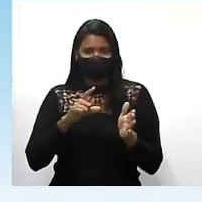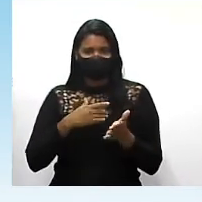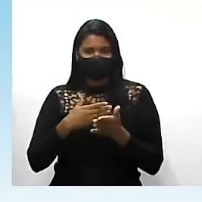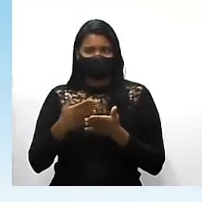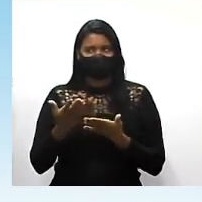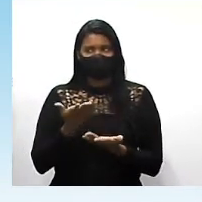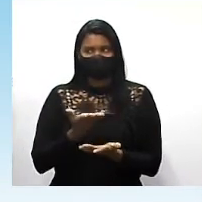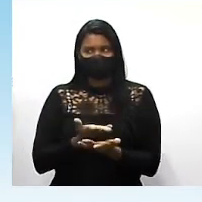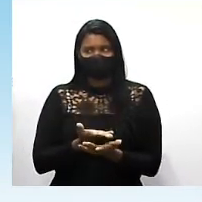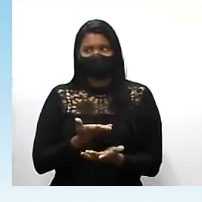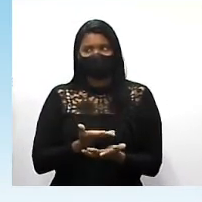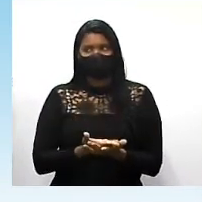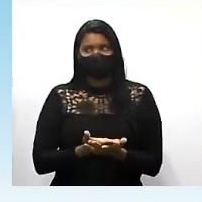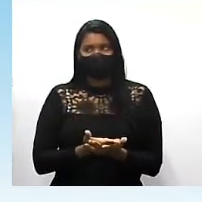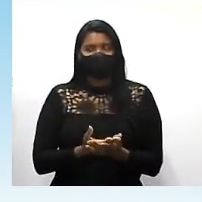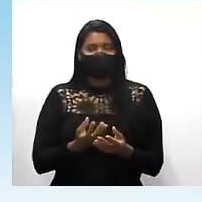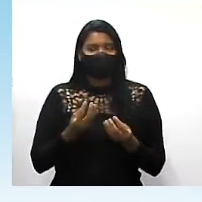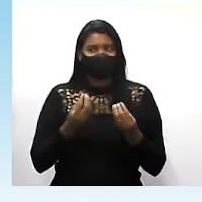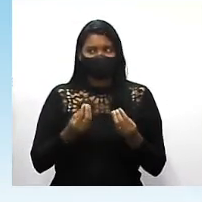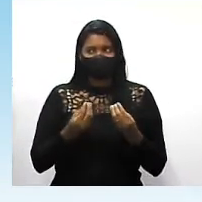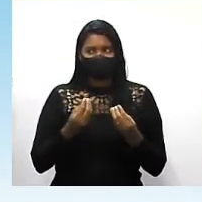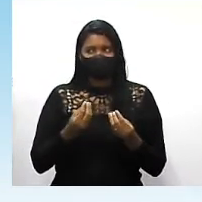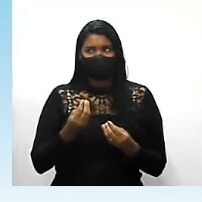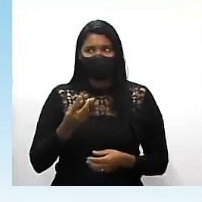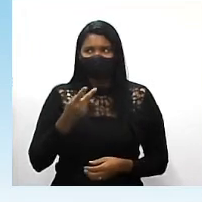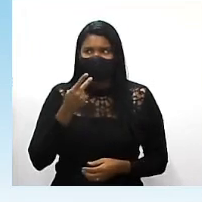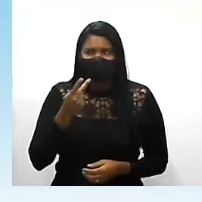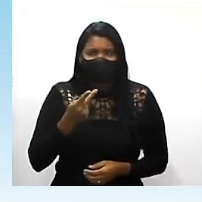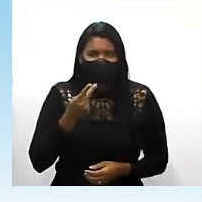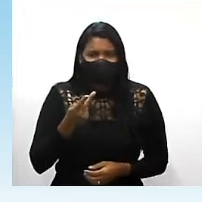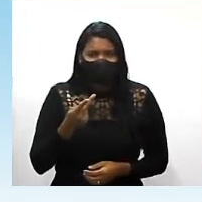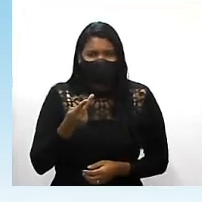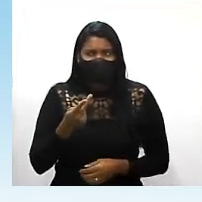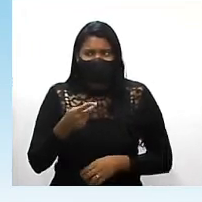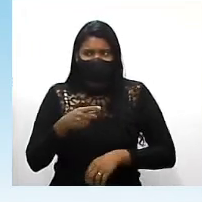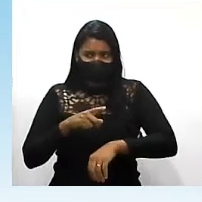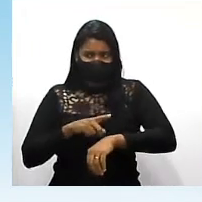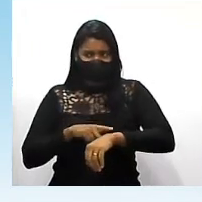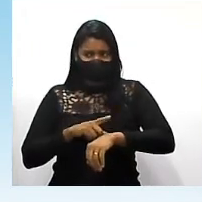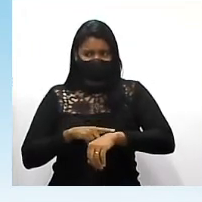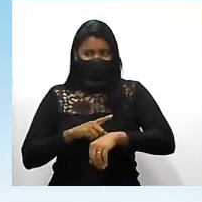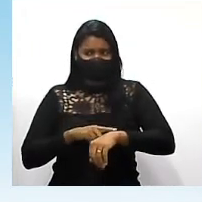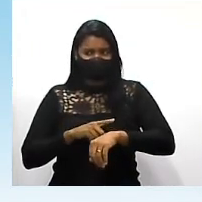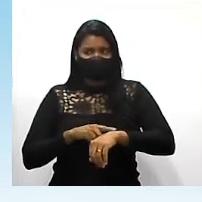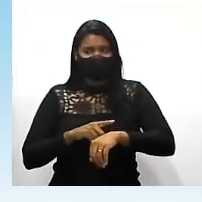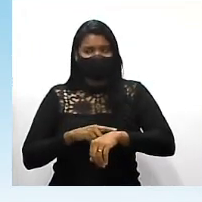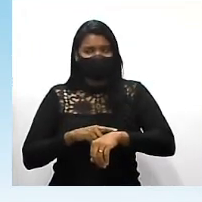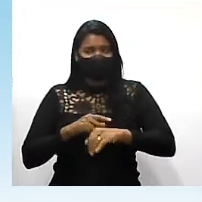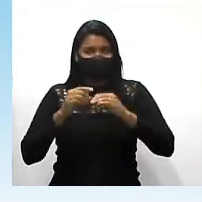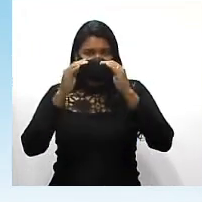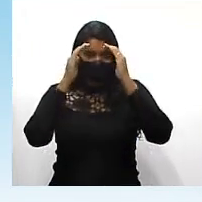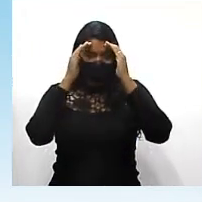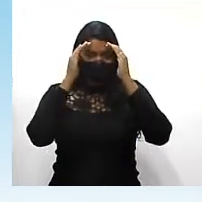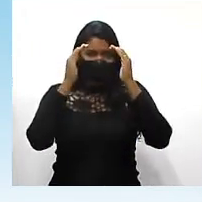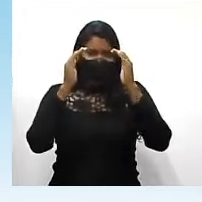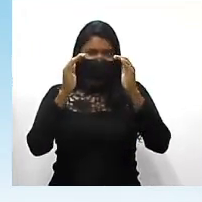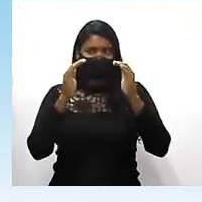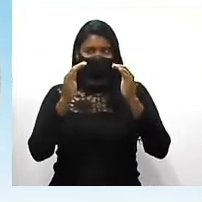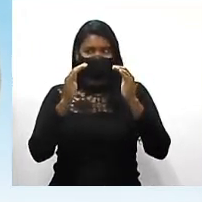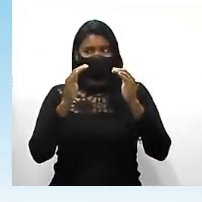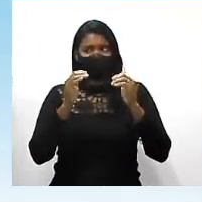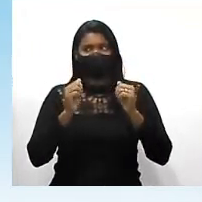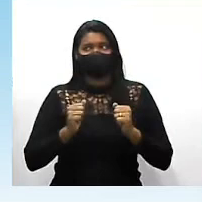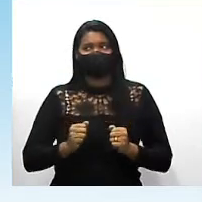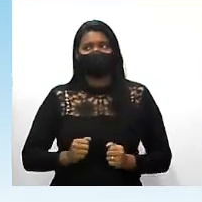era o seguinte, como falar em pouco tempo a respeito de um assunto que é